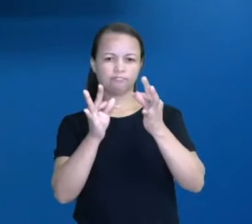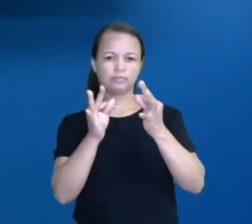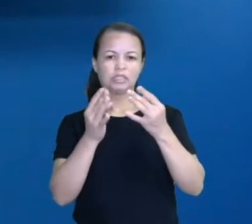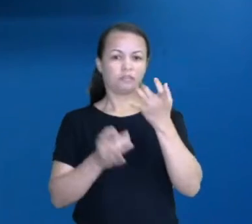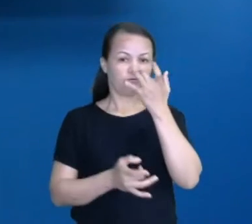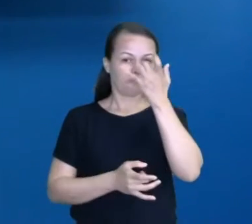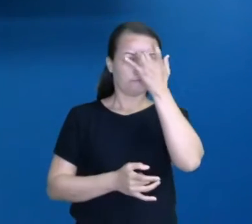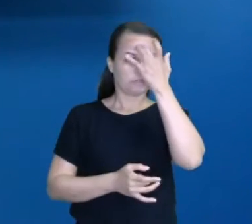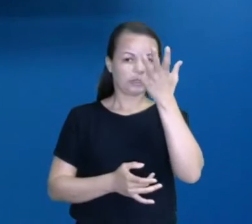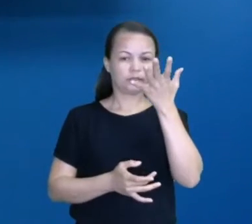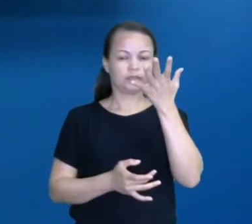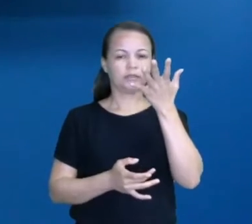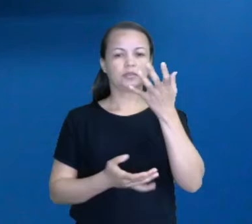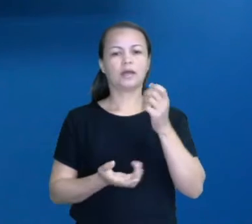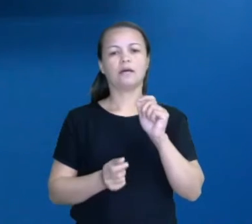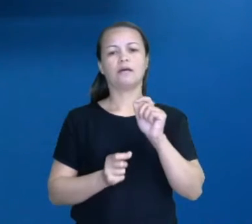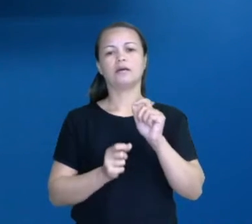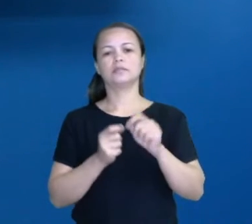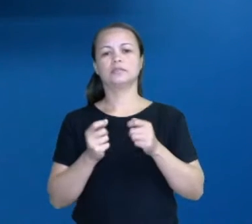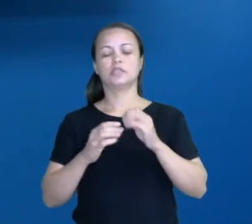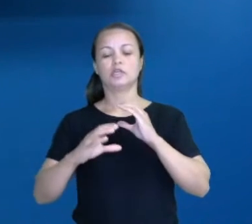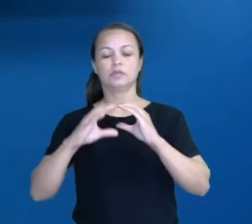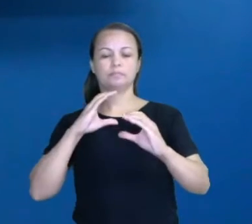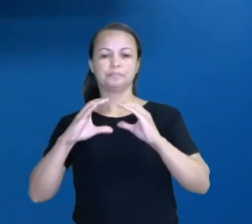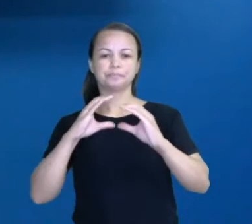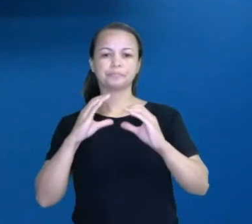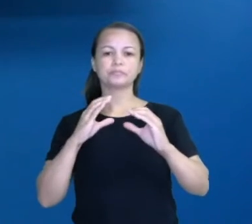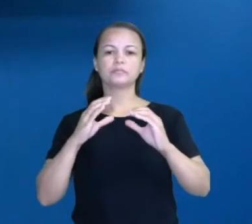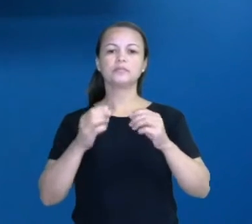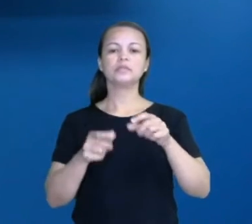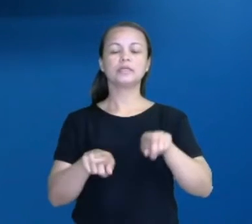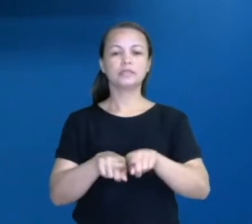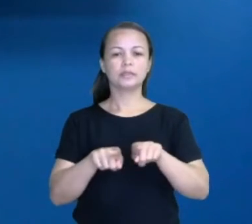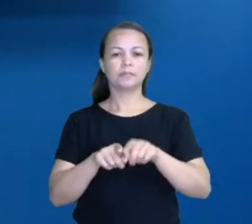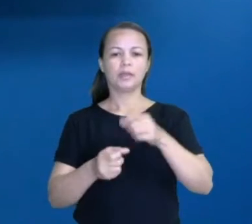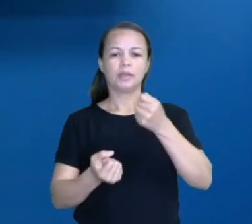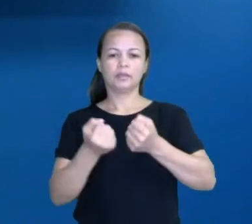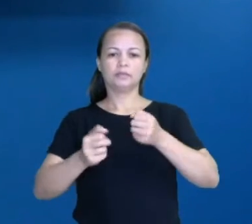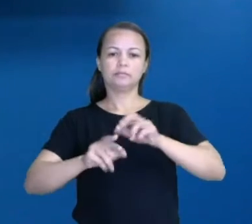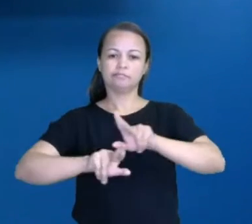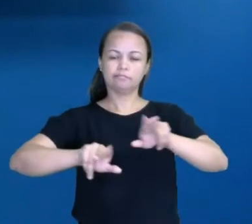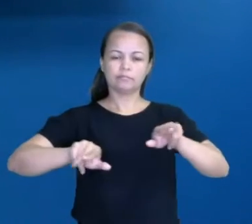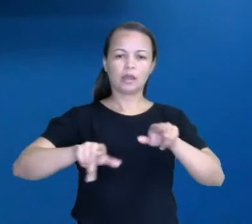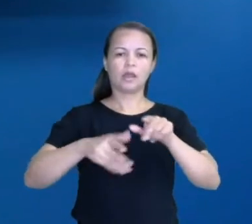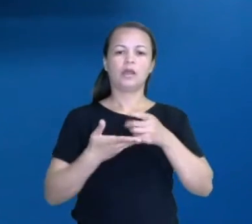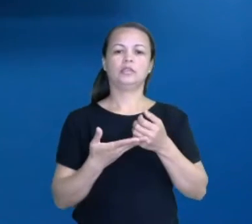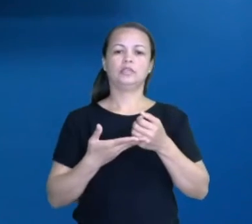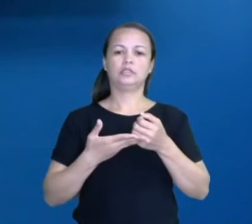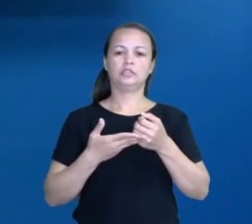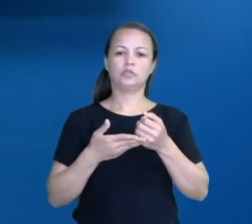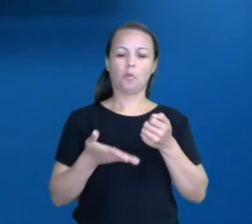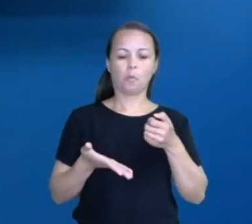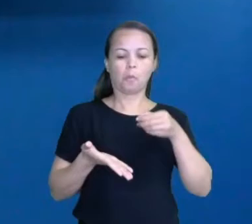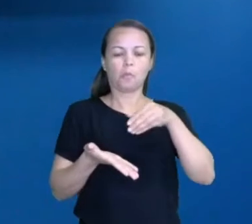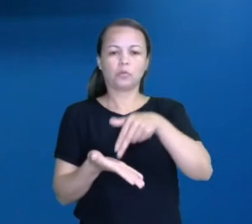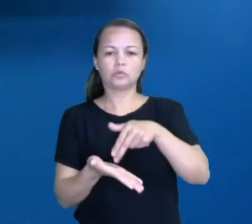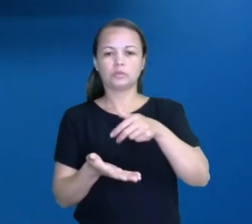da facilidade de comunicação e de transportes, isso impulsiona o comércio.